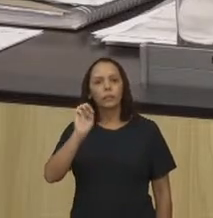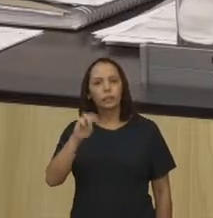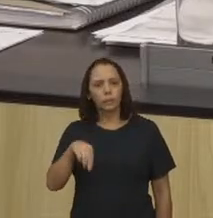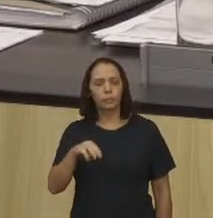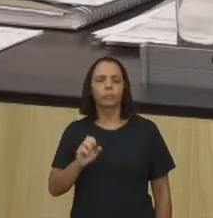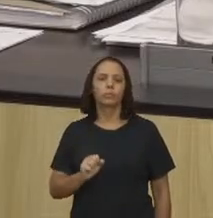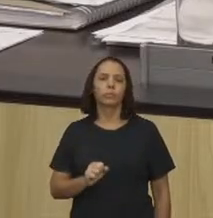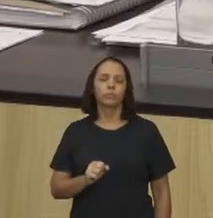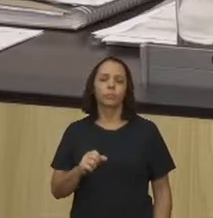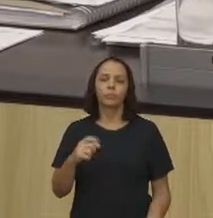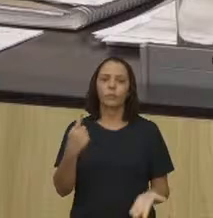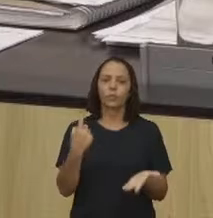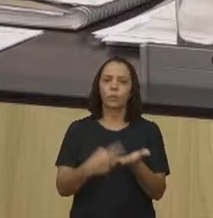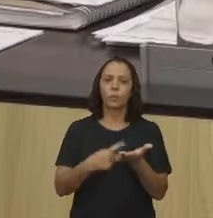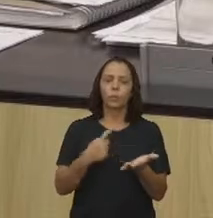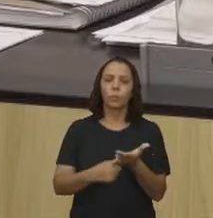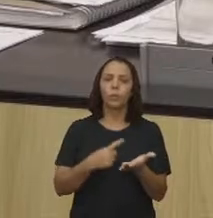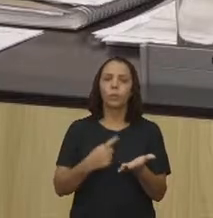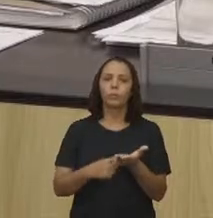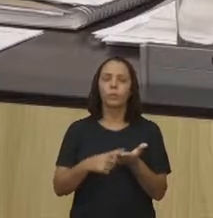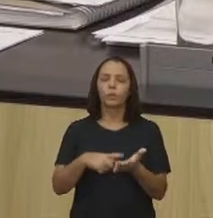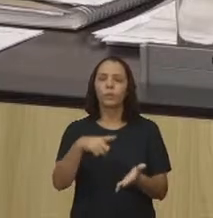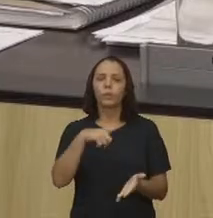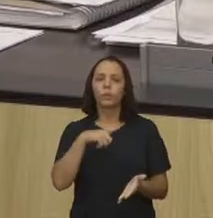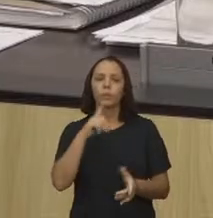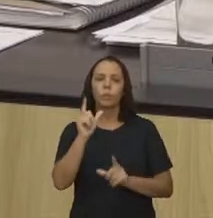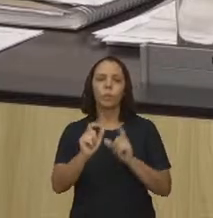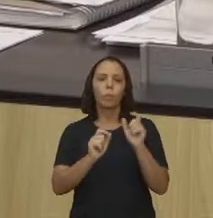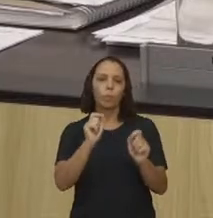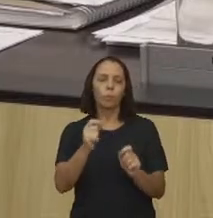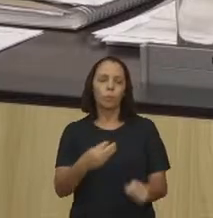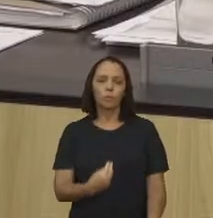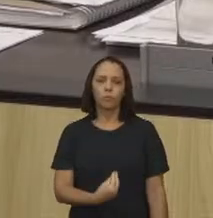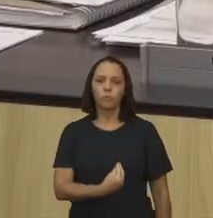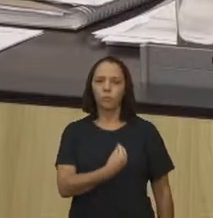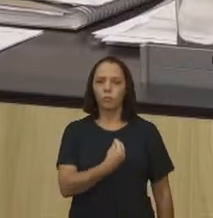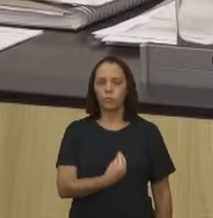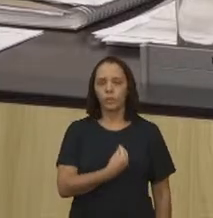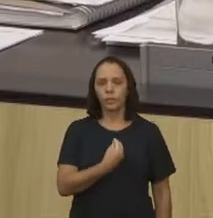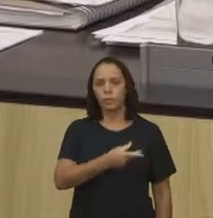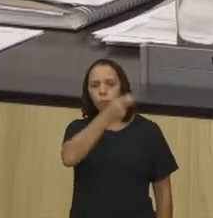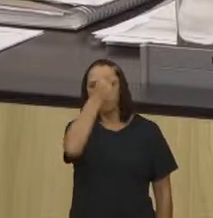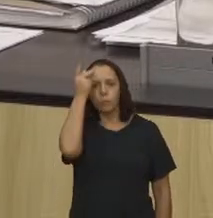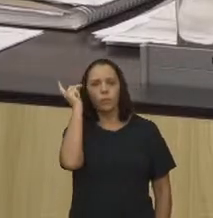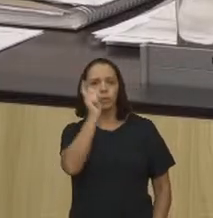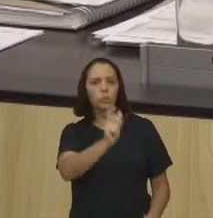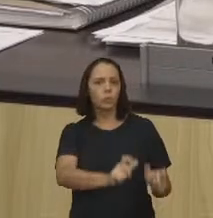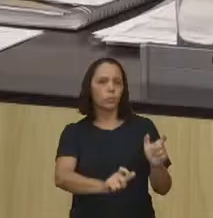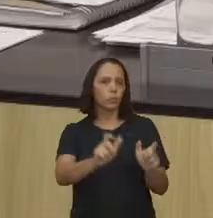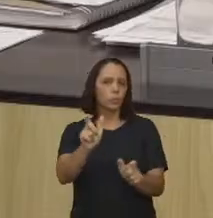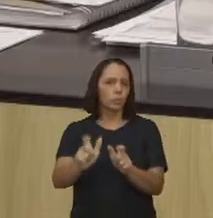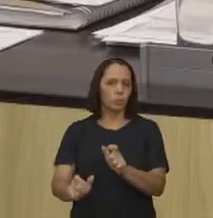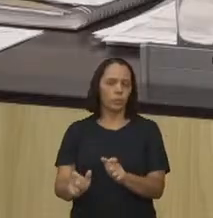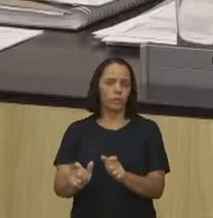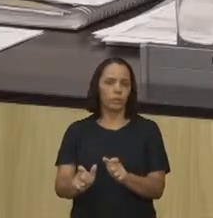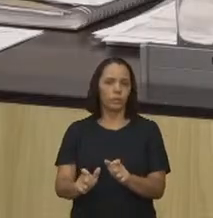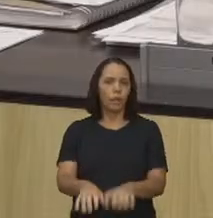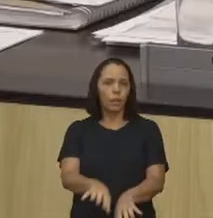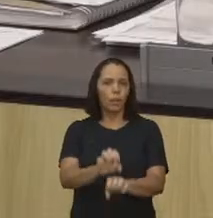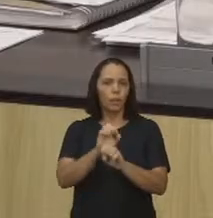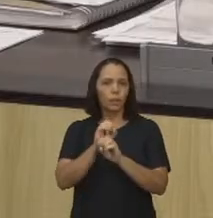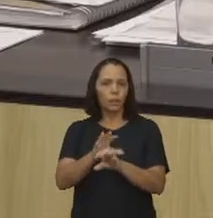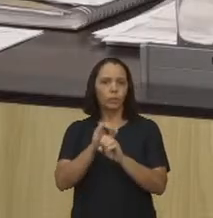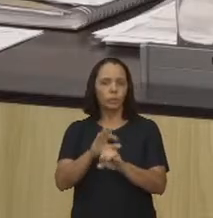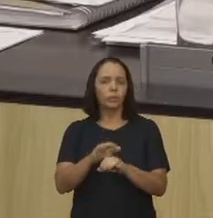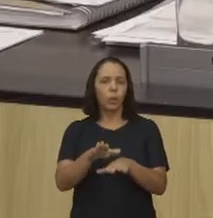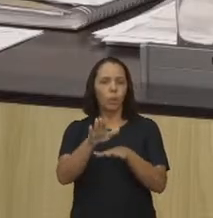esse compromisso que nós temos com as vidas da nossa cidade, as pessoas da nossa cidade, e a gente trazendo essa educação para o